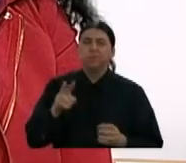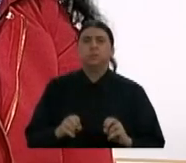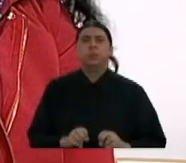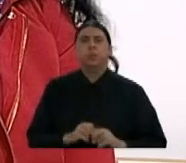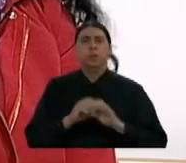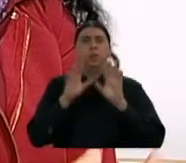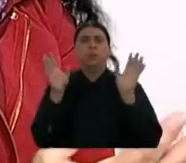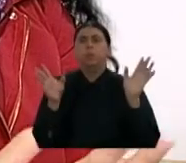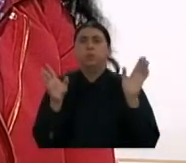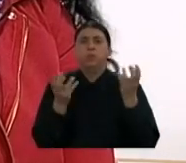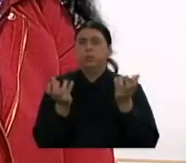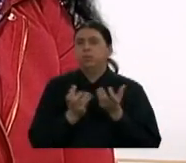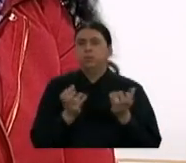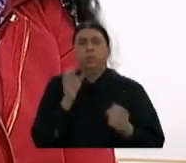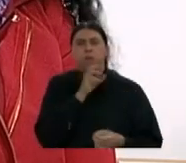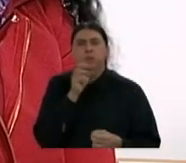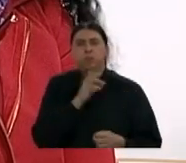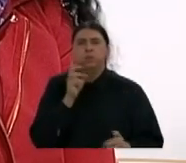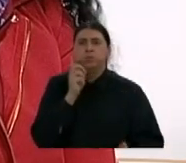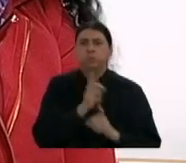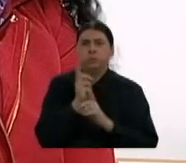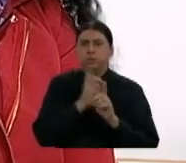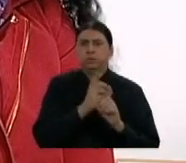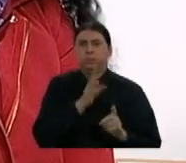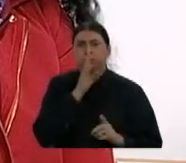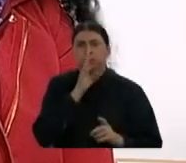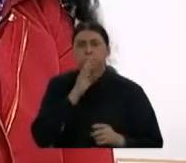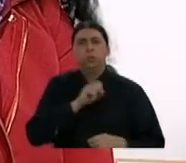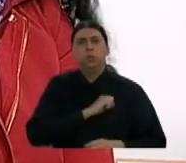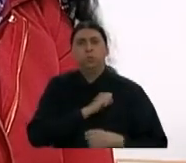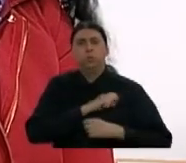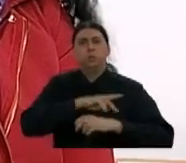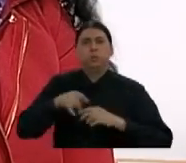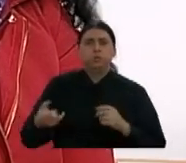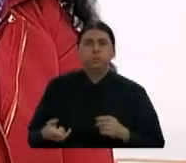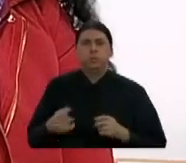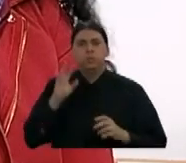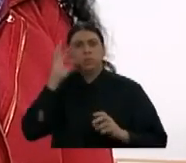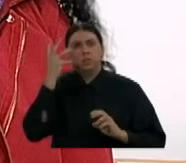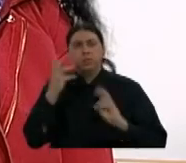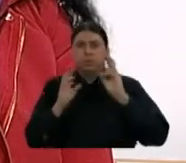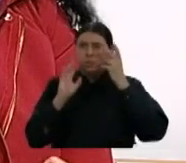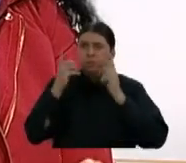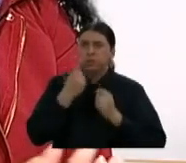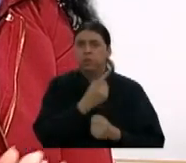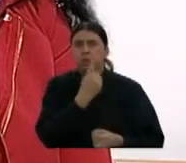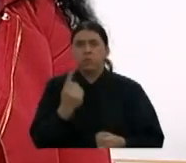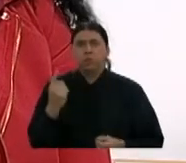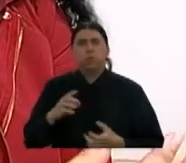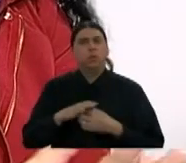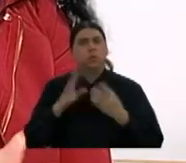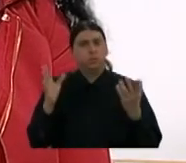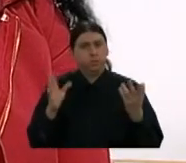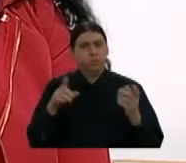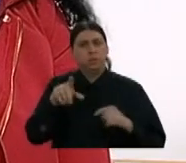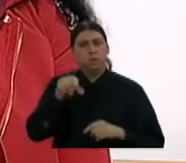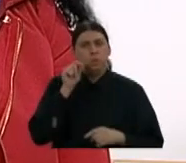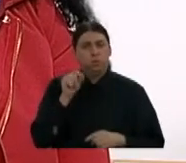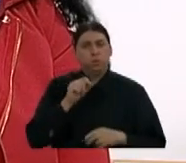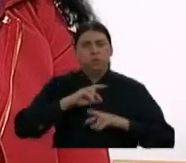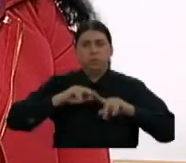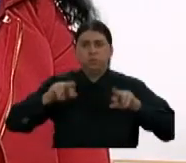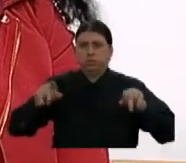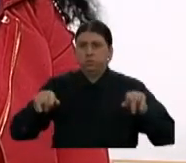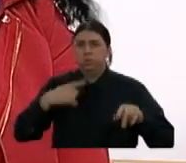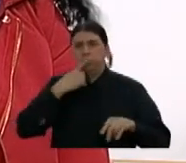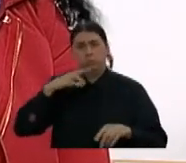e querer conhecer inúmeras crianças para as praias e decidir qual muita gente não permite uma escolha múltipla de